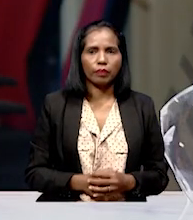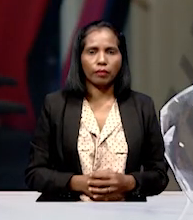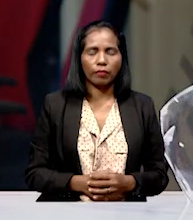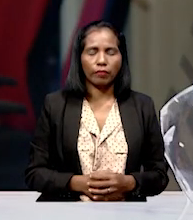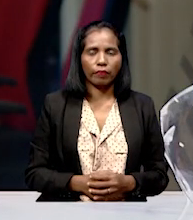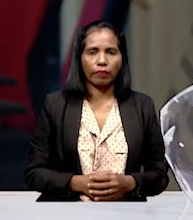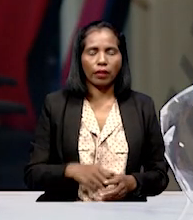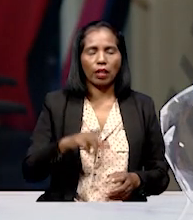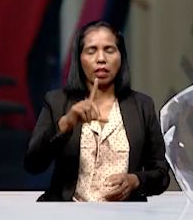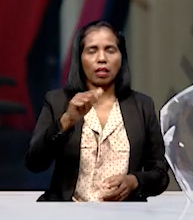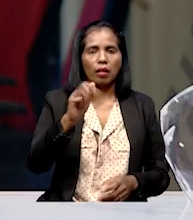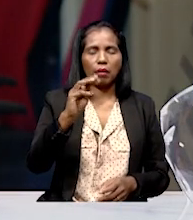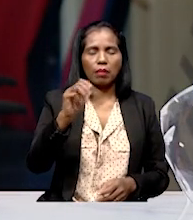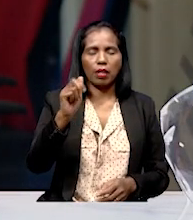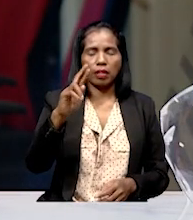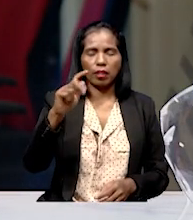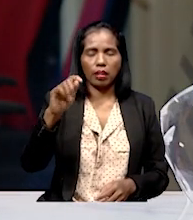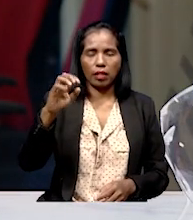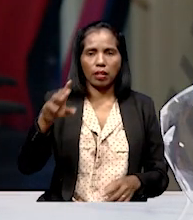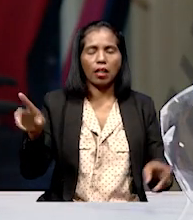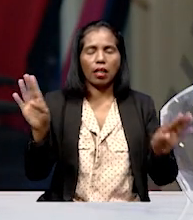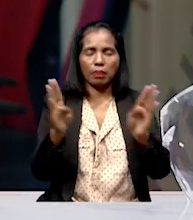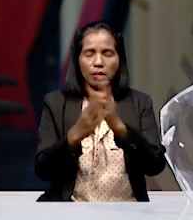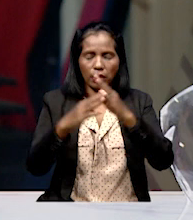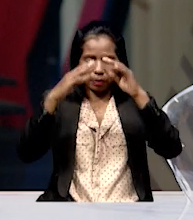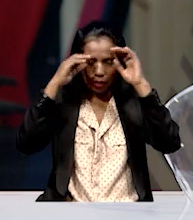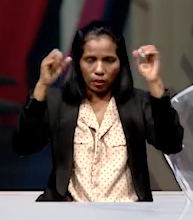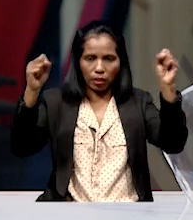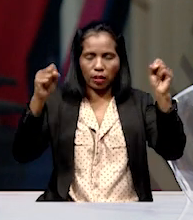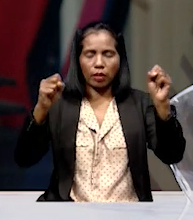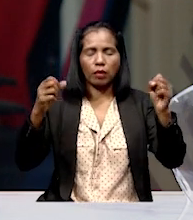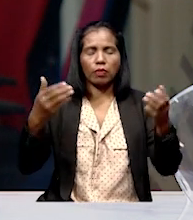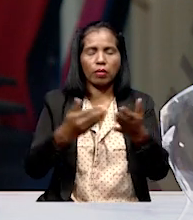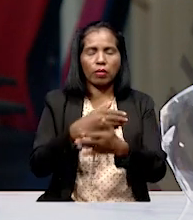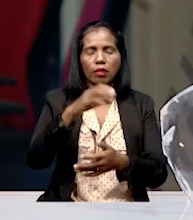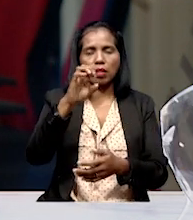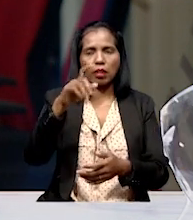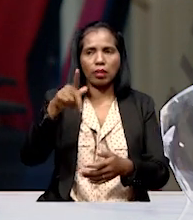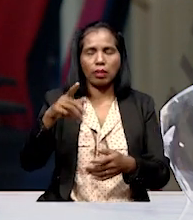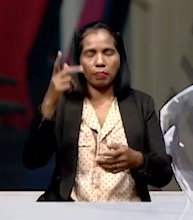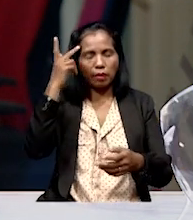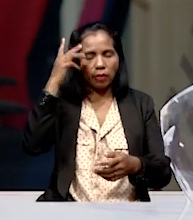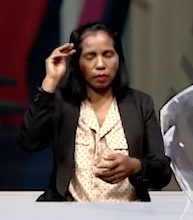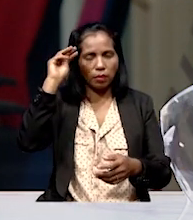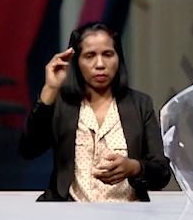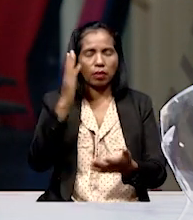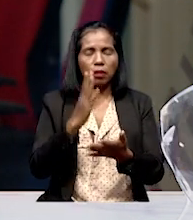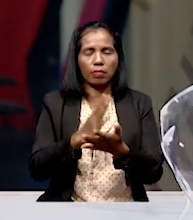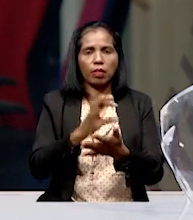Fernando Martinho de Oliveira sai presidente FON a Portil IP. Rafoim, primeiro-ministro, exonera Flávio